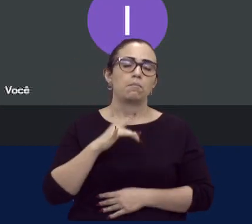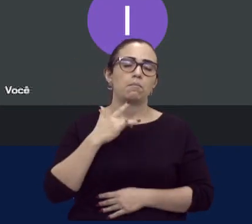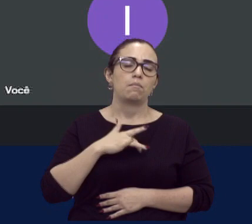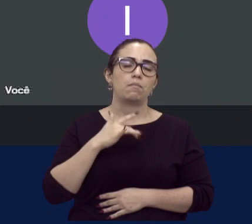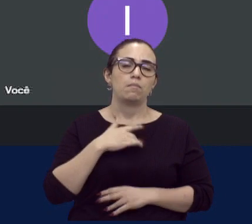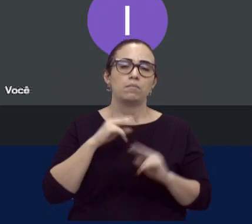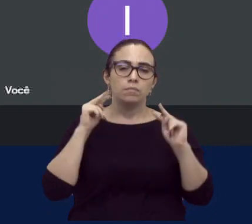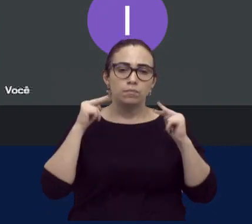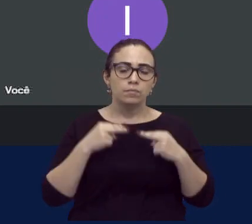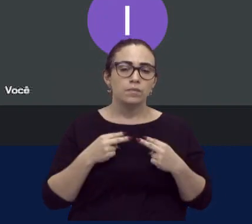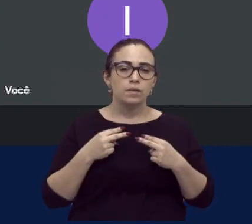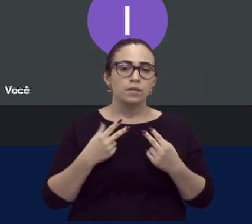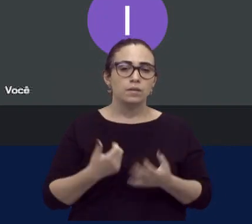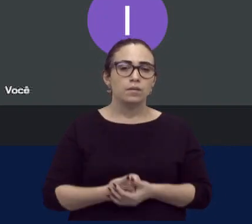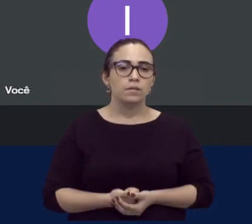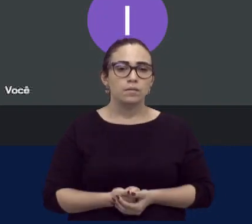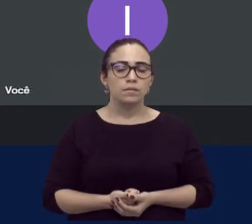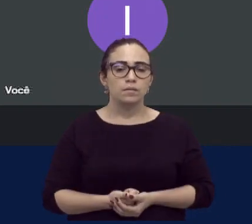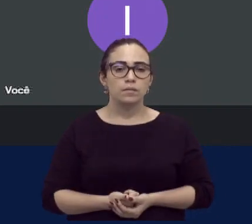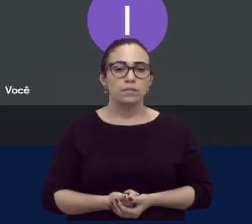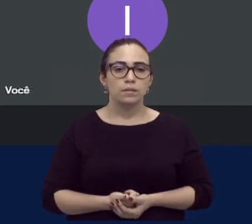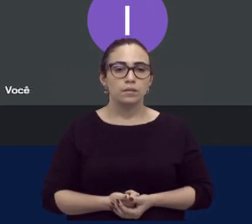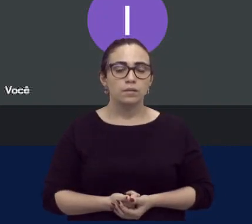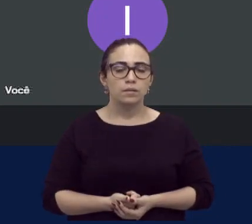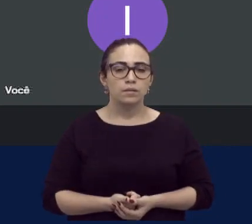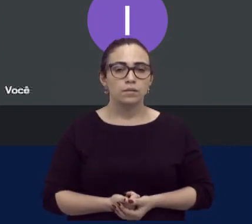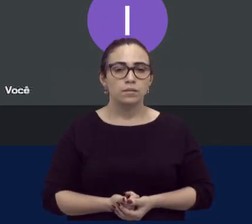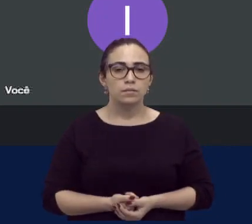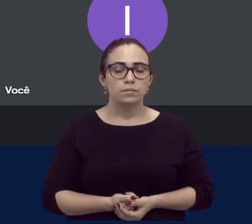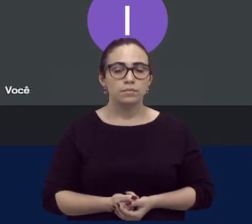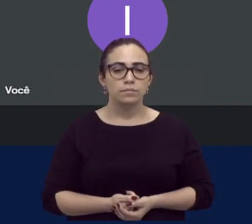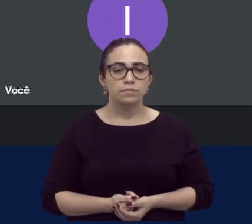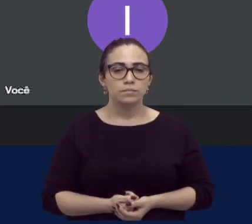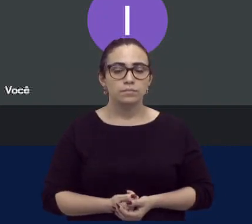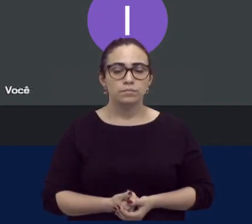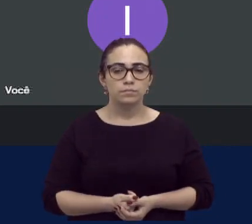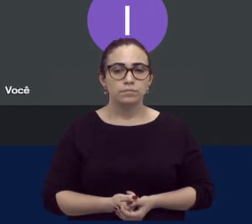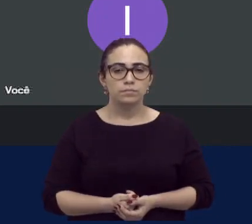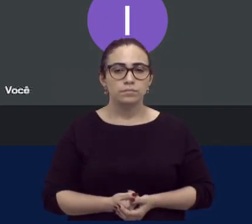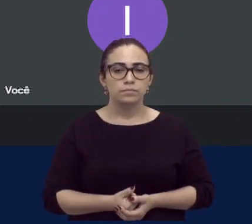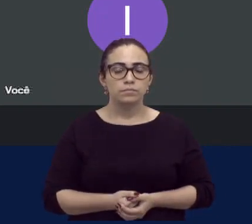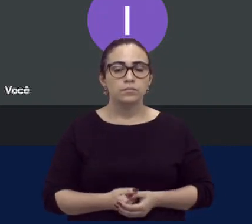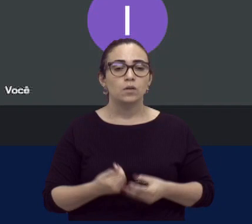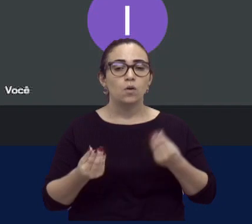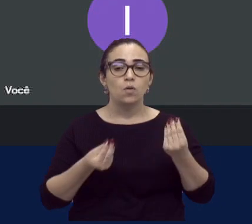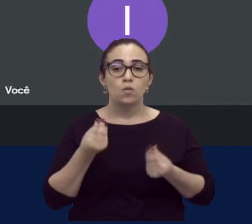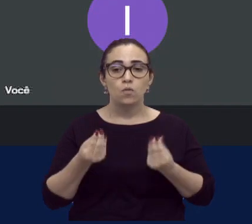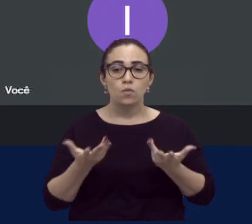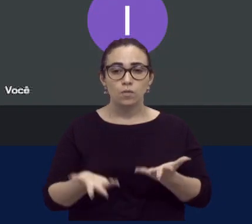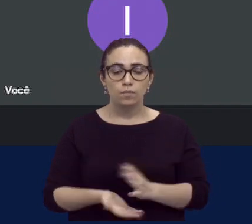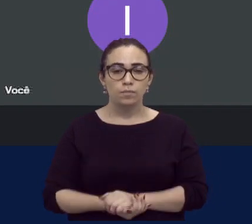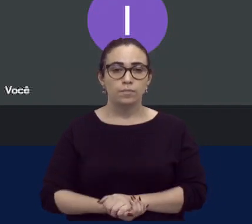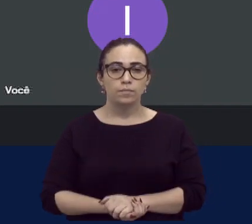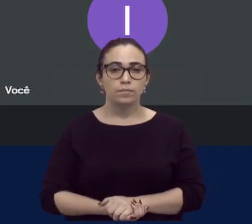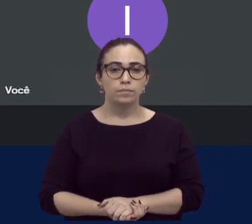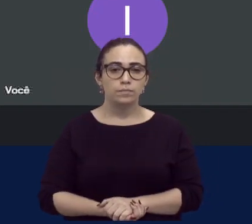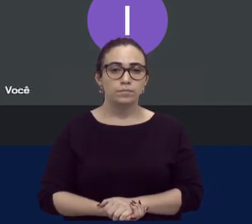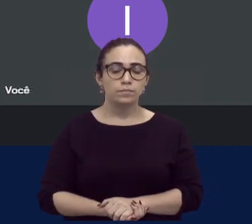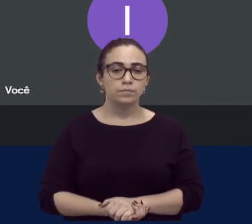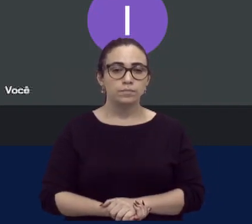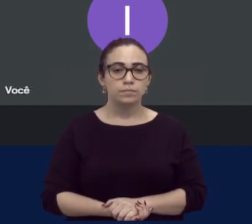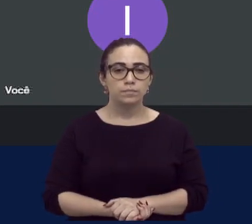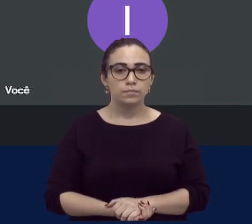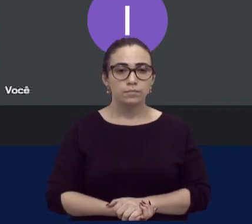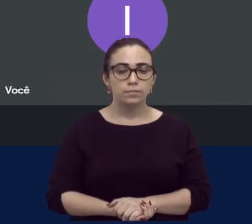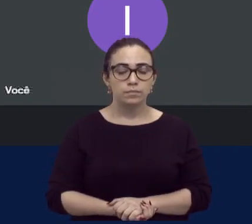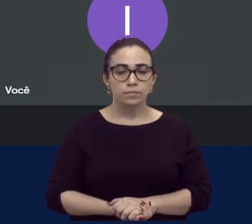pessoa quer um conselho, né? E se a pessoa se faz de vítima. Como lidar com essas situações? Quando a pessoa quer